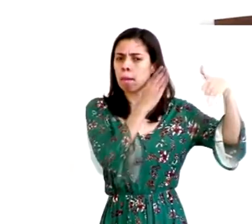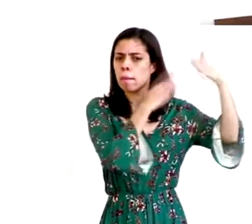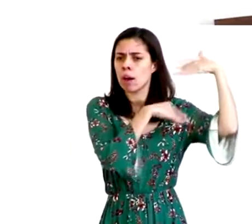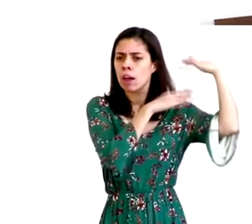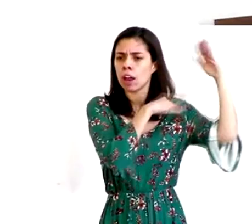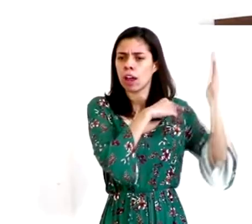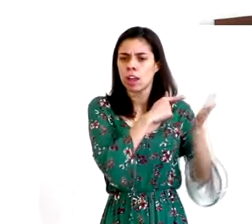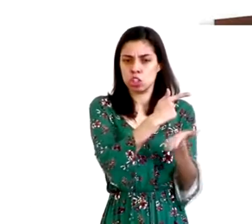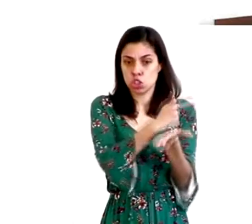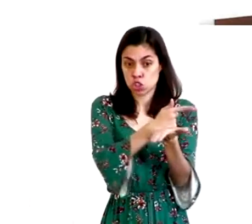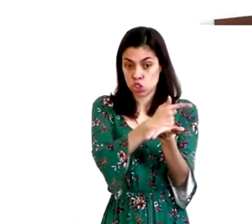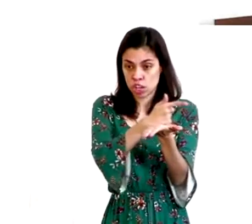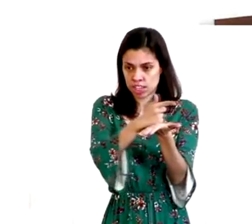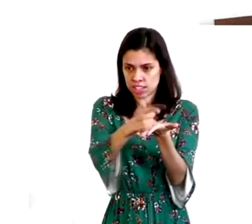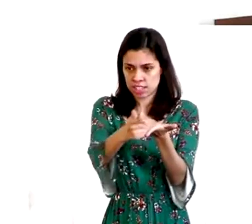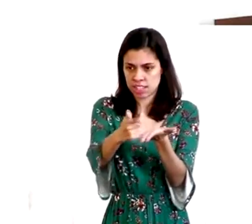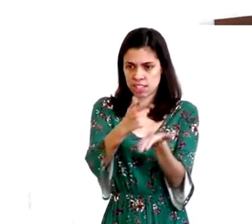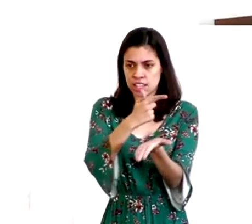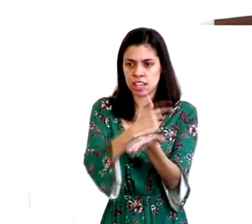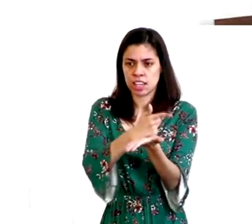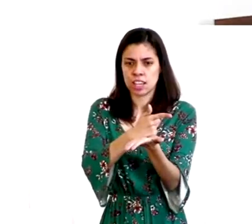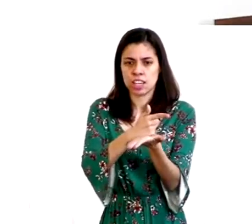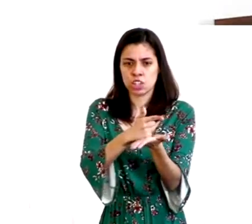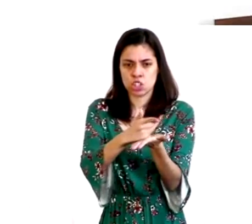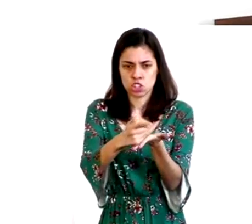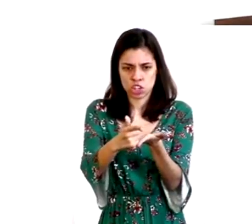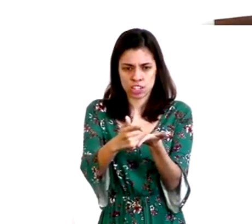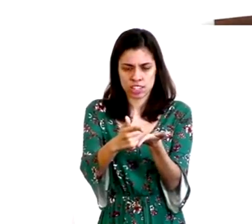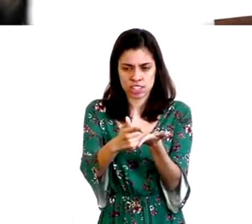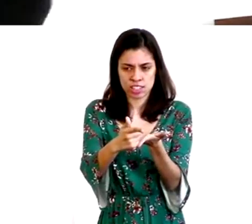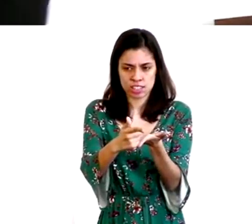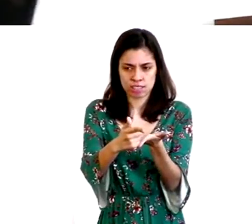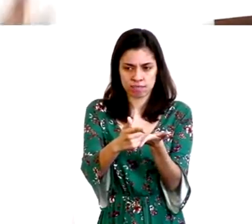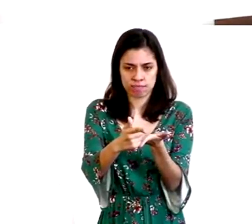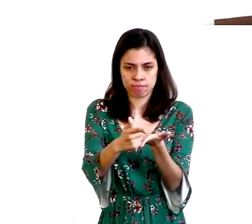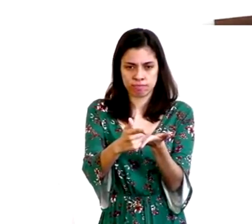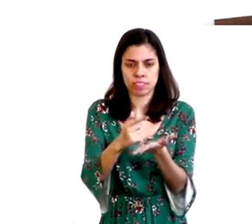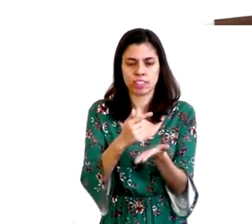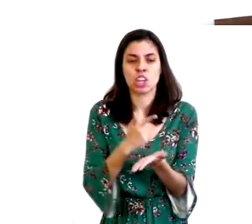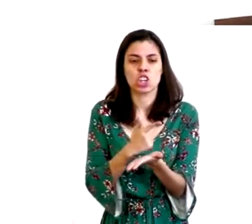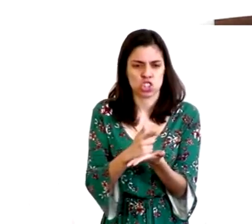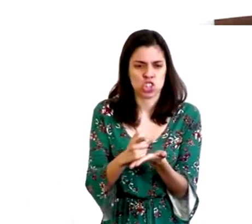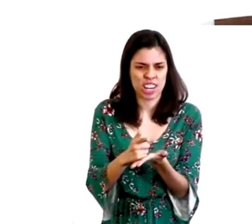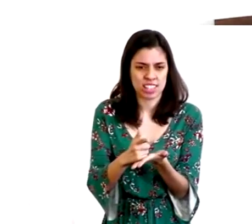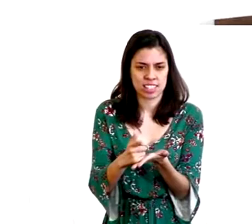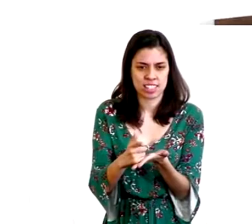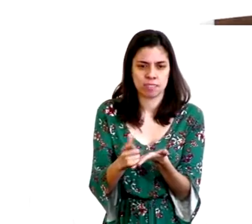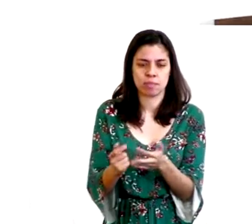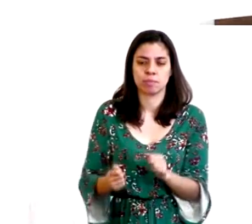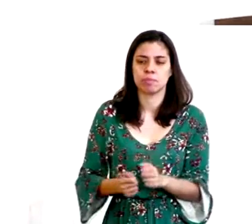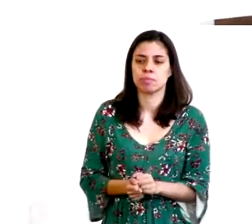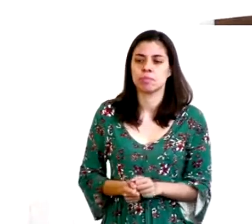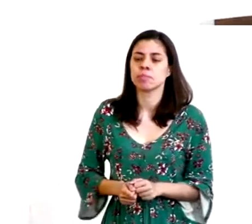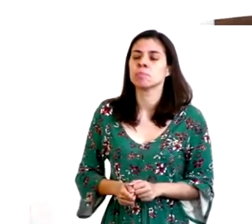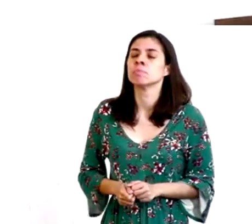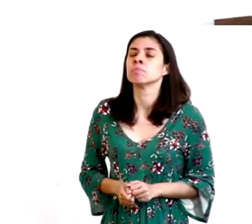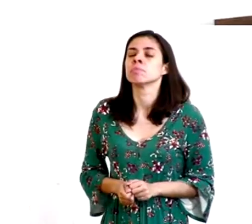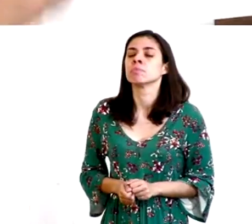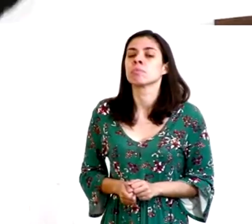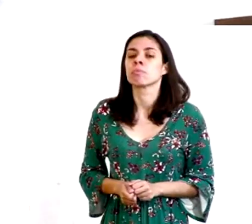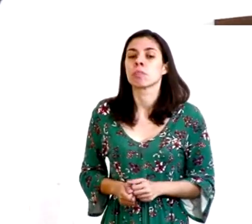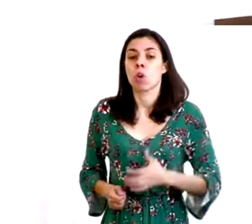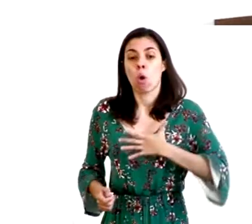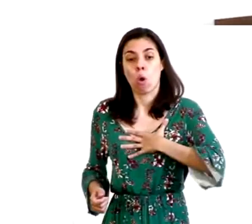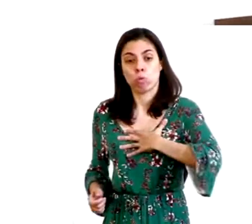da serpente. Essa mensagem que foi pregada ao longo de séculos e séculos, por